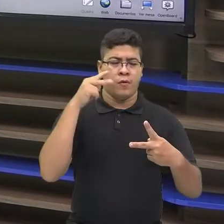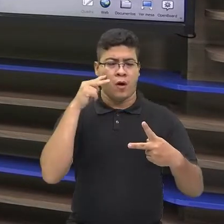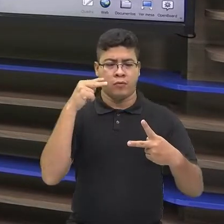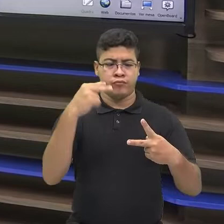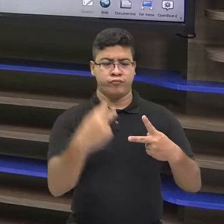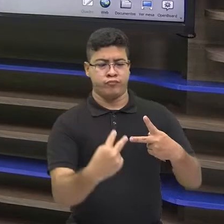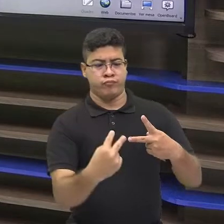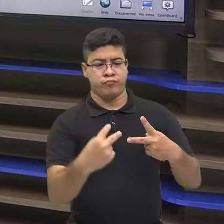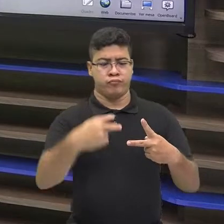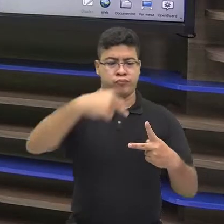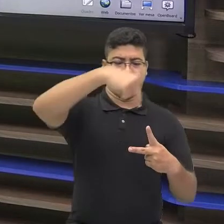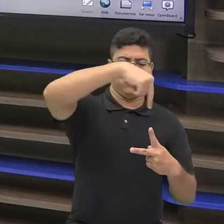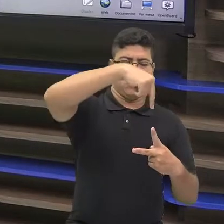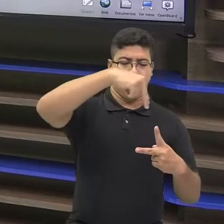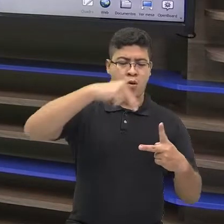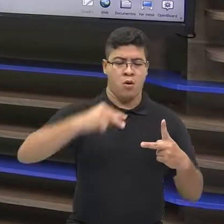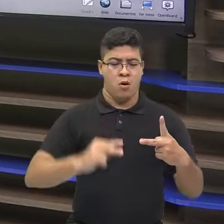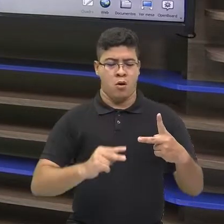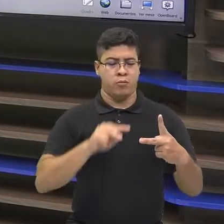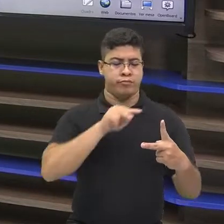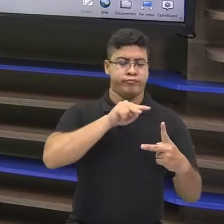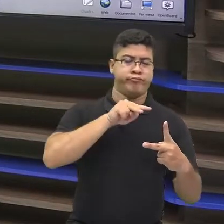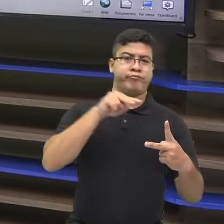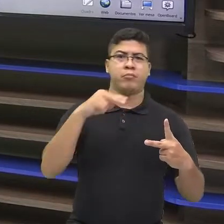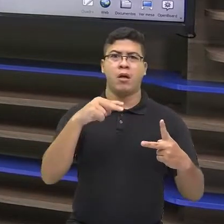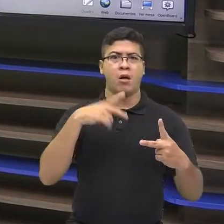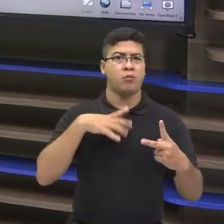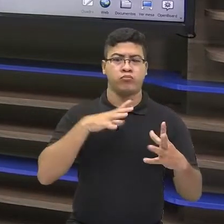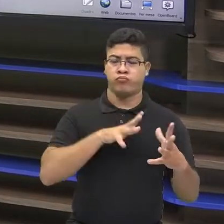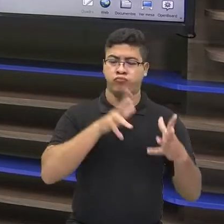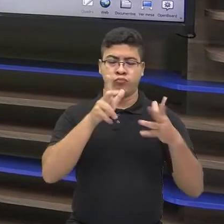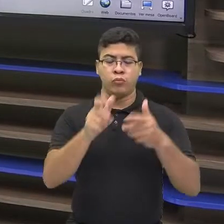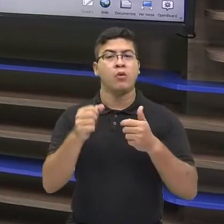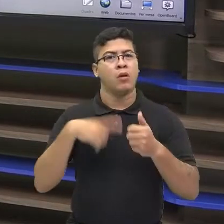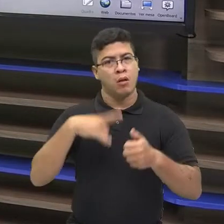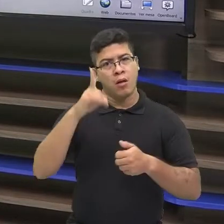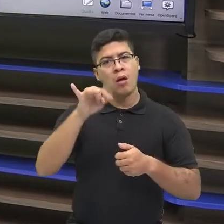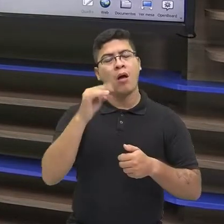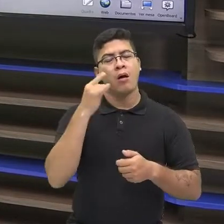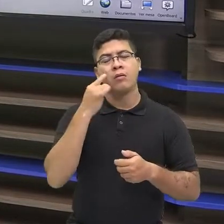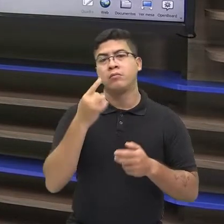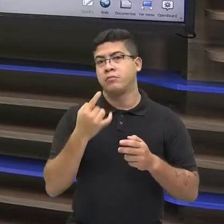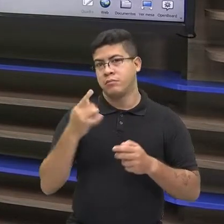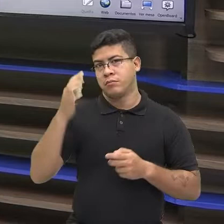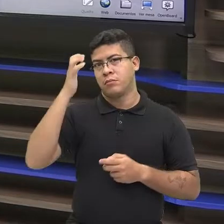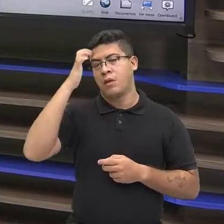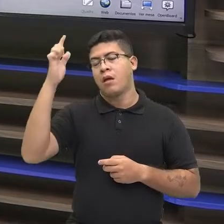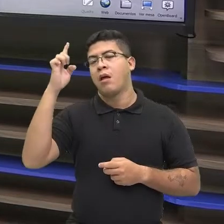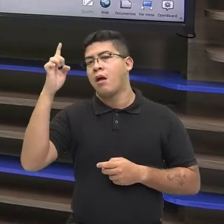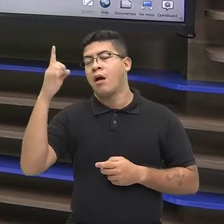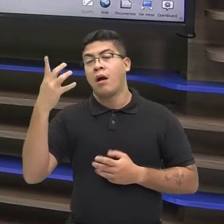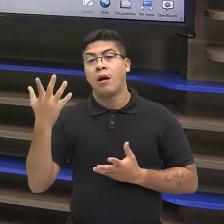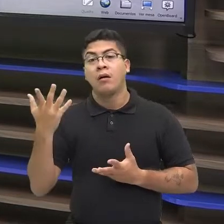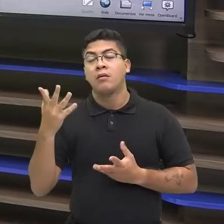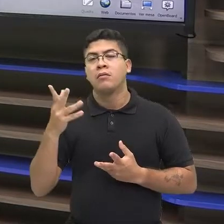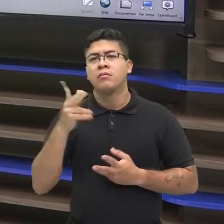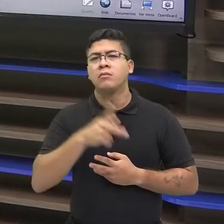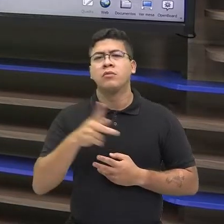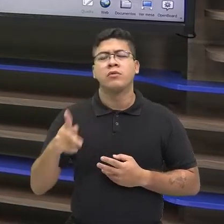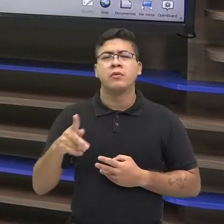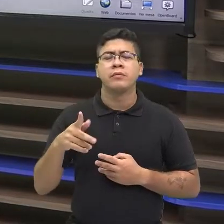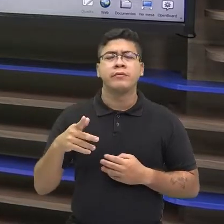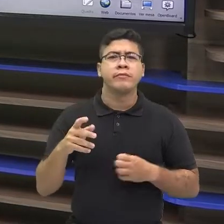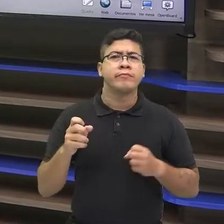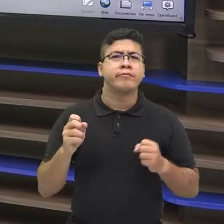tudo aberto num plano. Então essa é a ideia do cubismo. Aí você diz, professor,